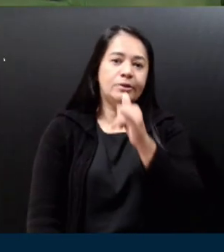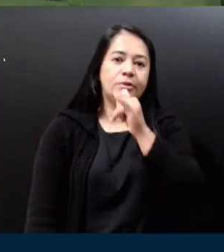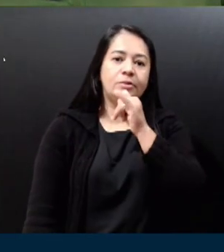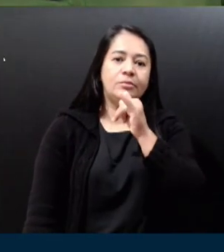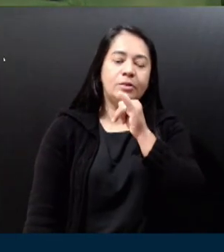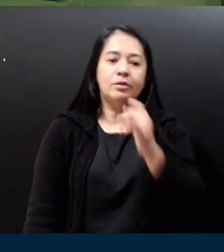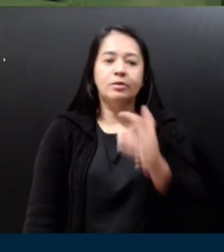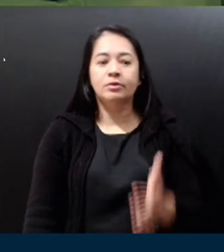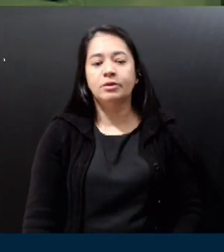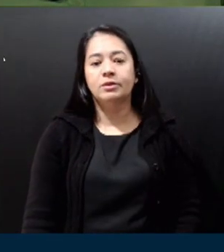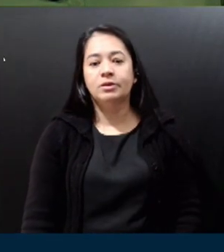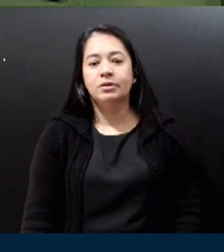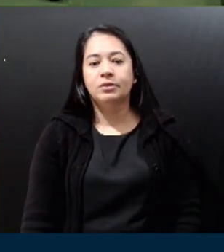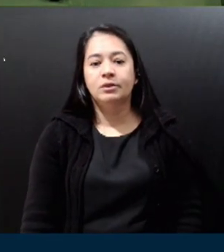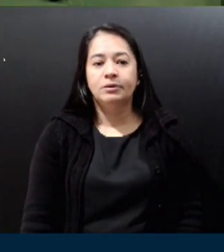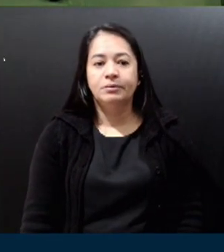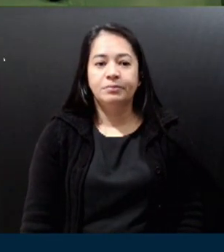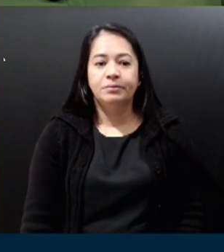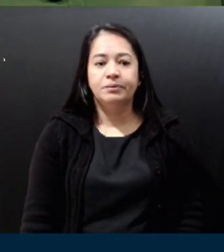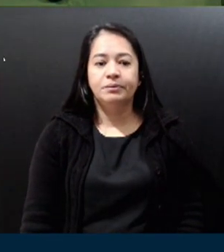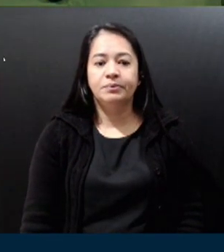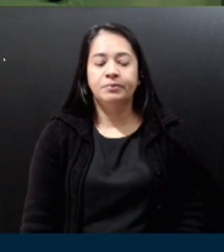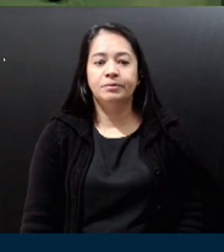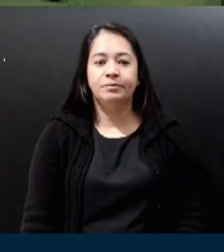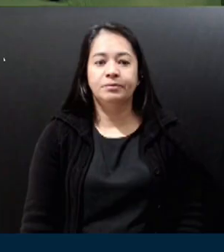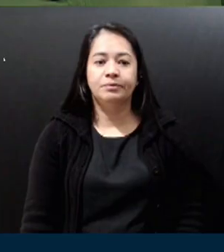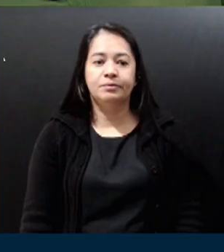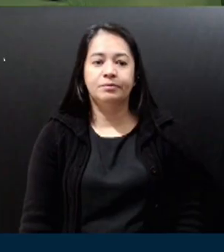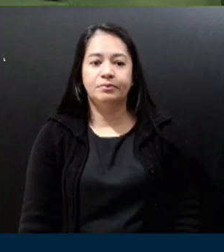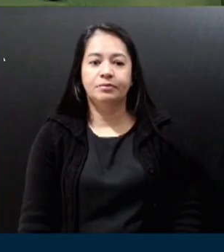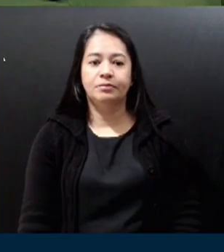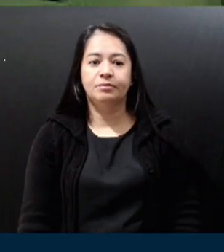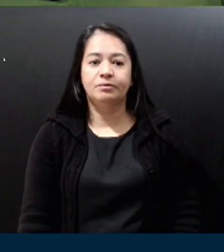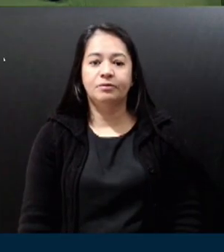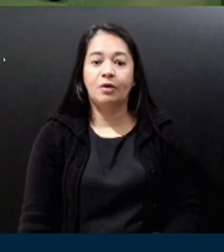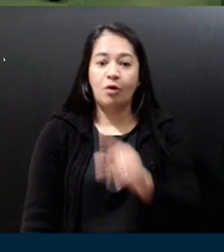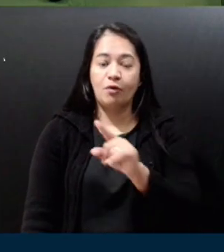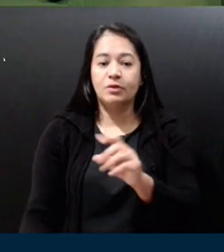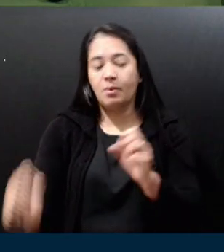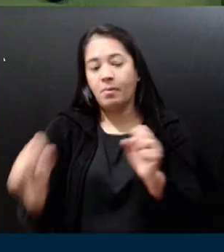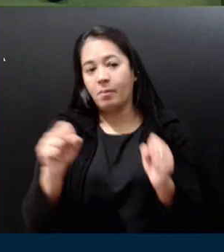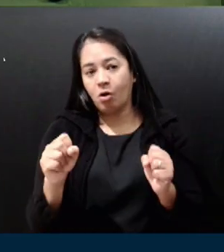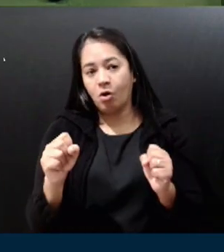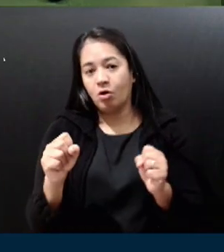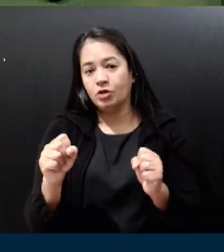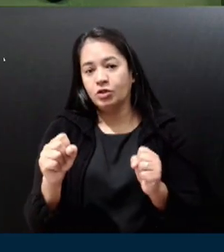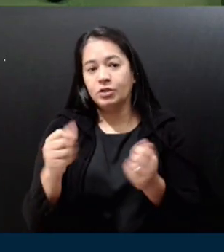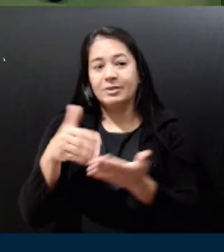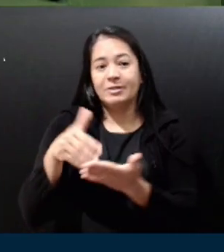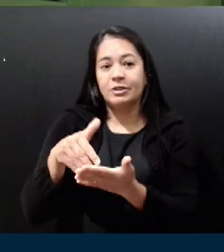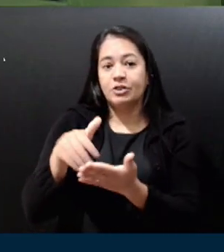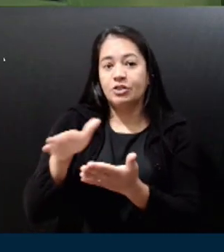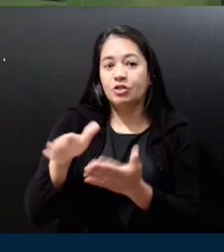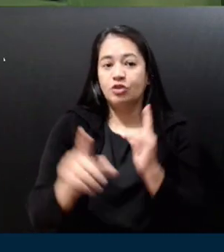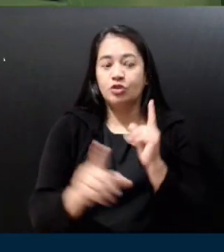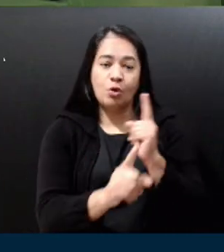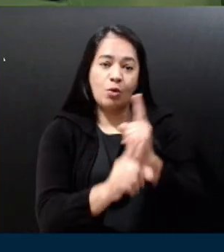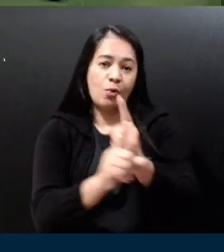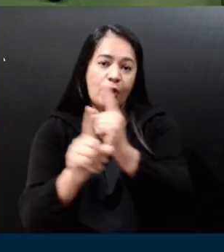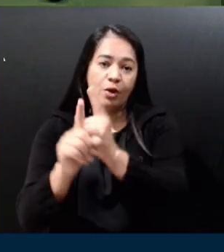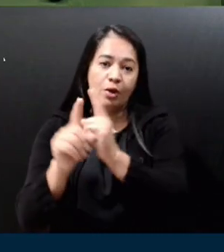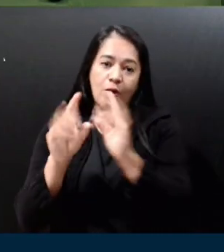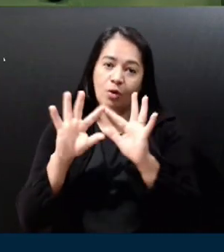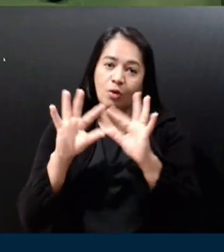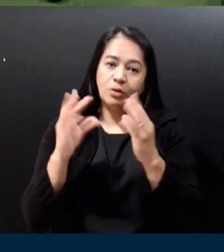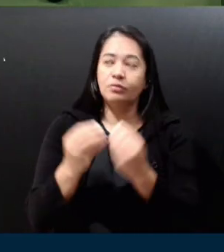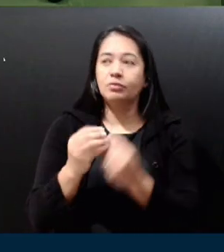situações, que vocês possam ser excluídas de um encontro familiar, ou você